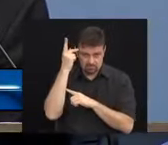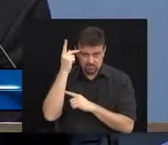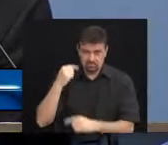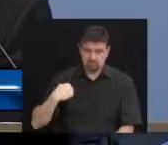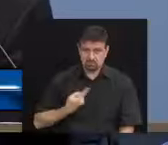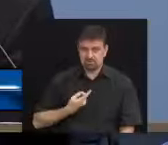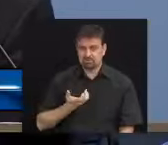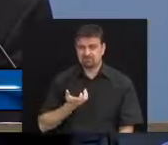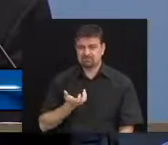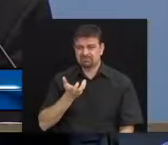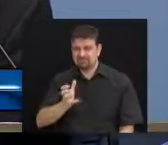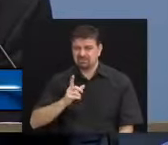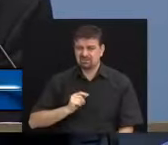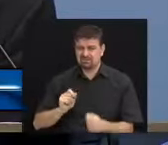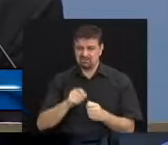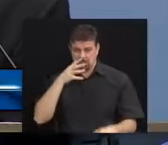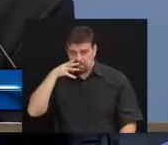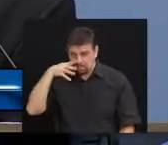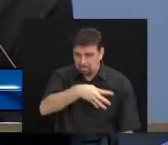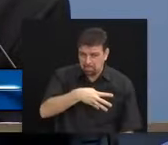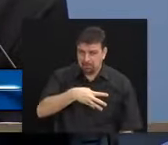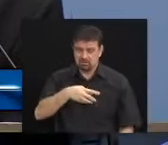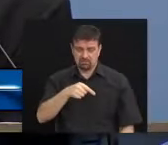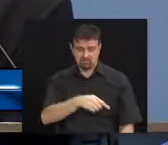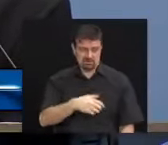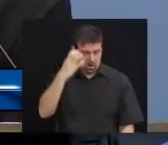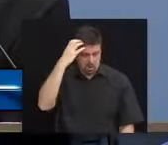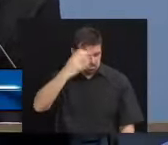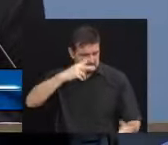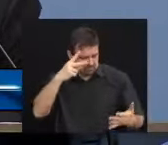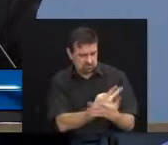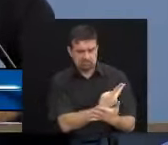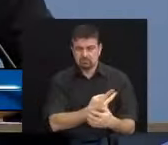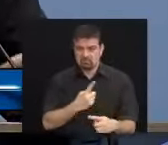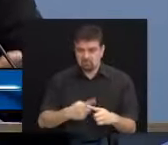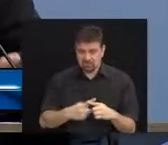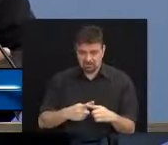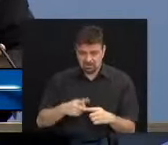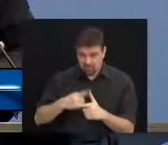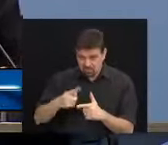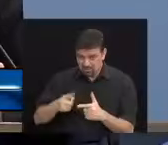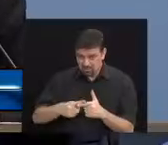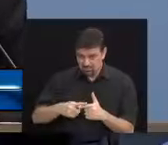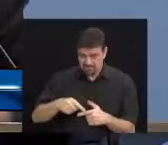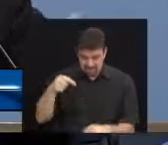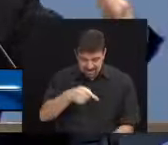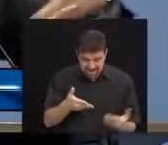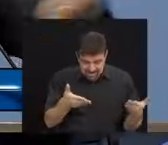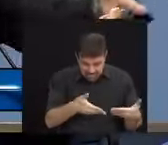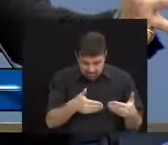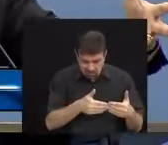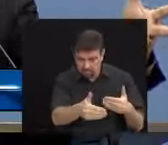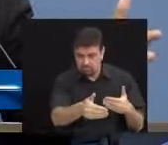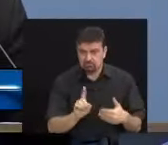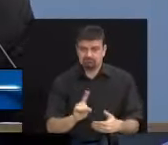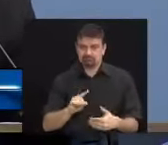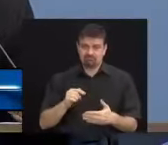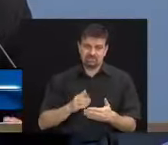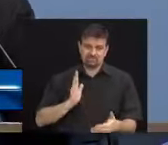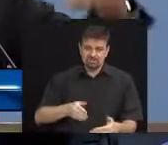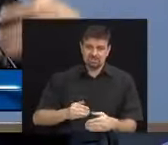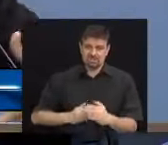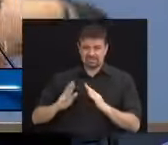buscar uma espécie de bode expiatório, porque não é nessa administração. A situação de decadência na estrutura funcional da